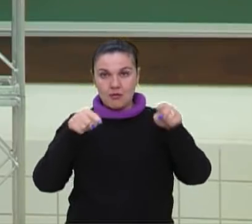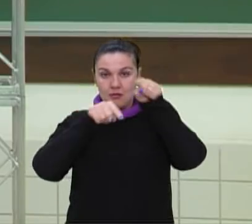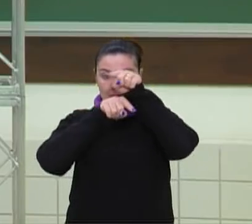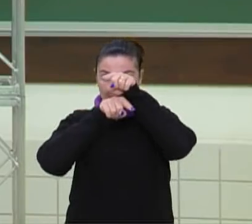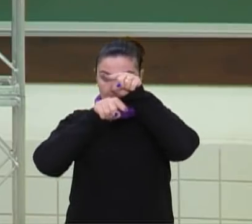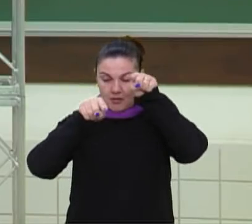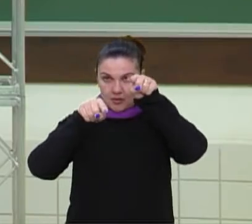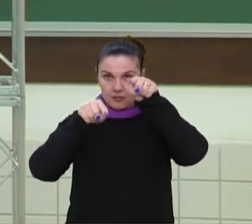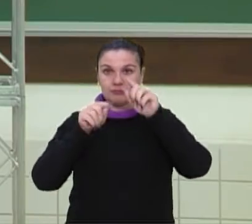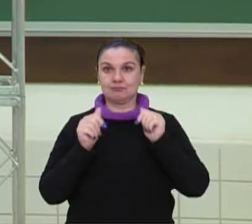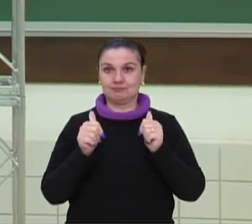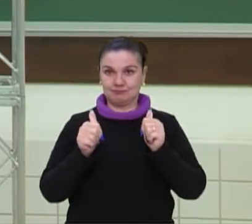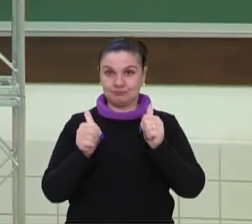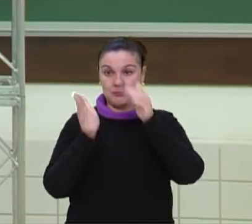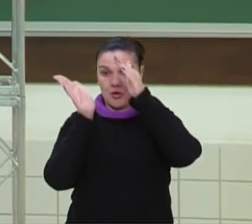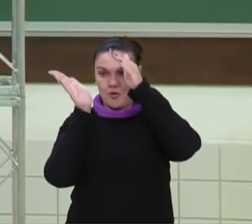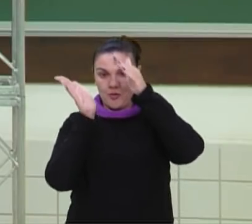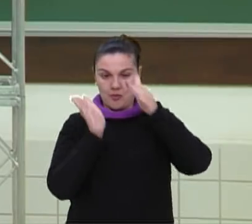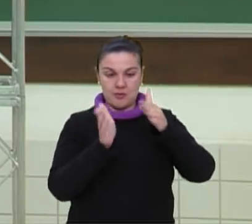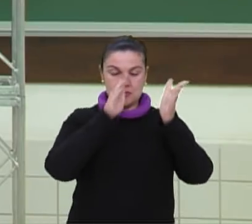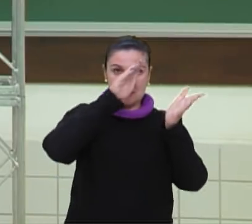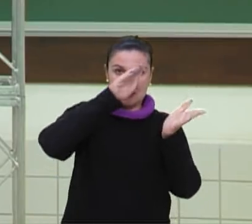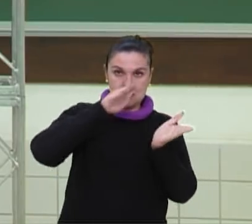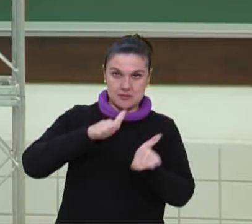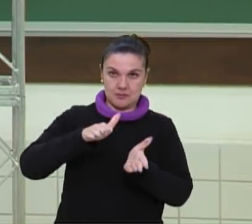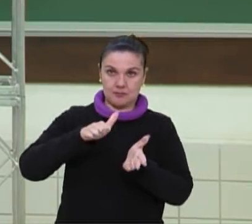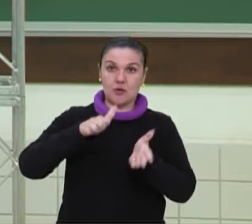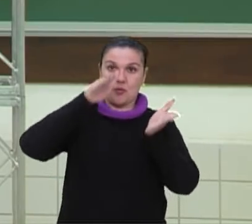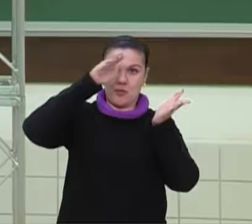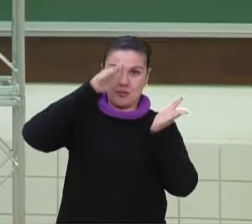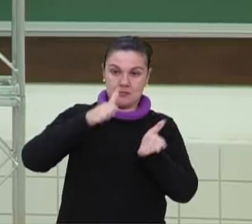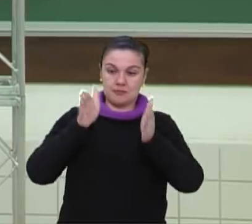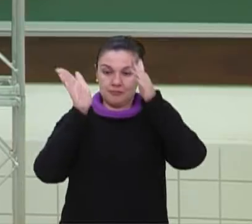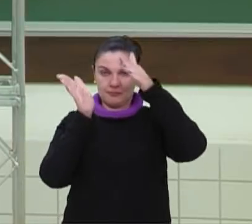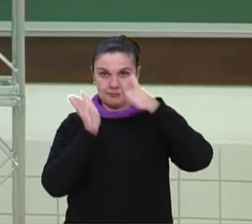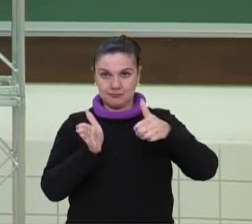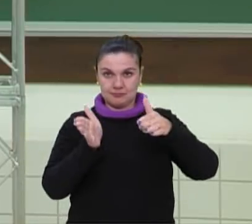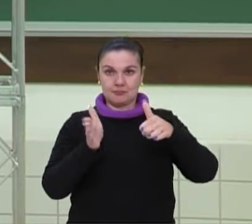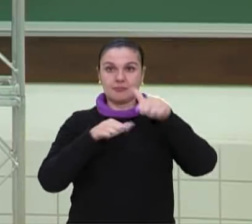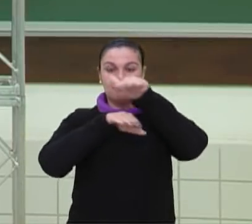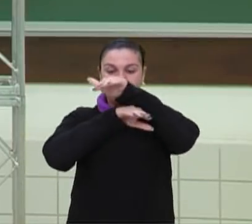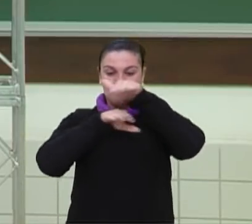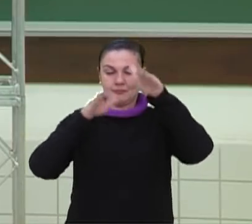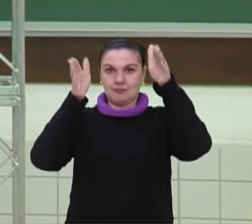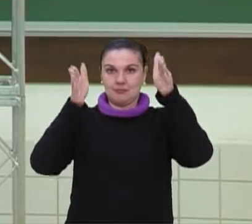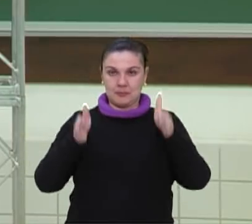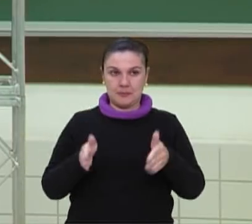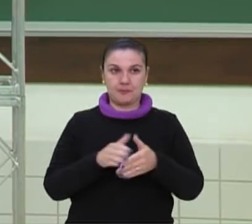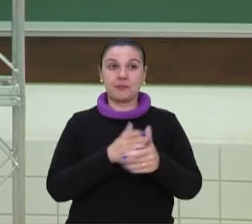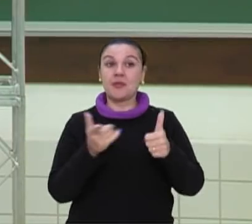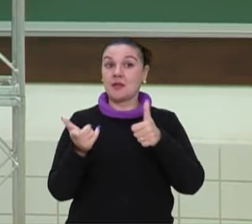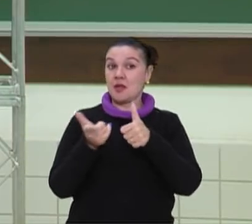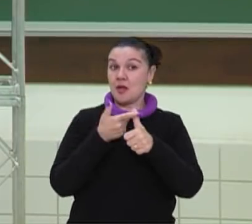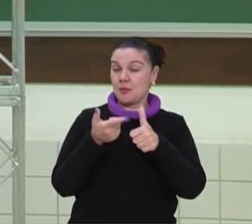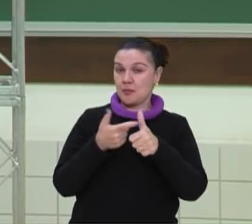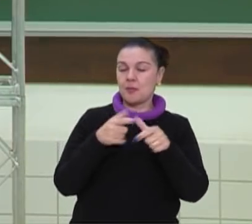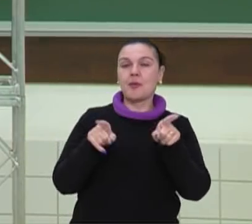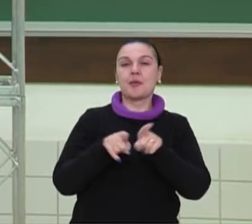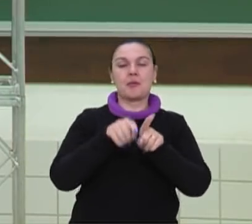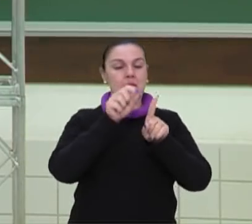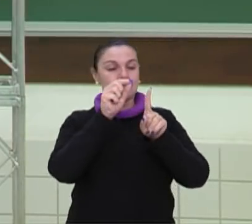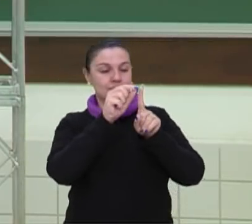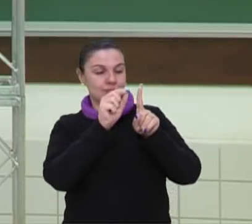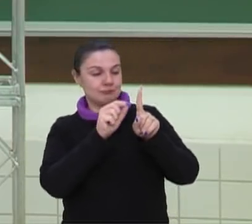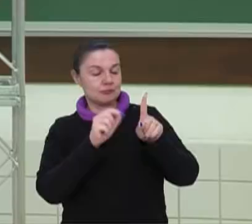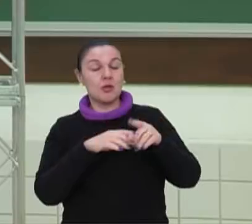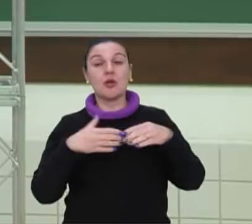paralelos, tá bom? 2 pares de lados paralelos. E vimos a primeira propriedade dos